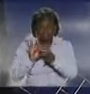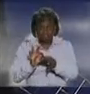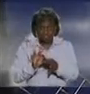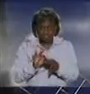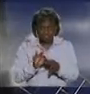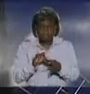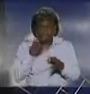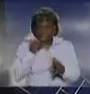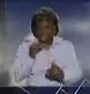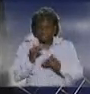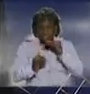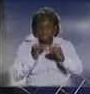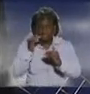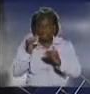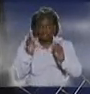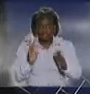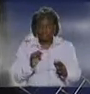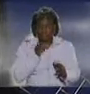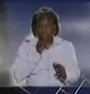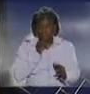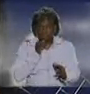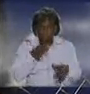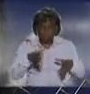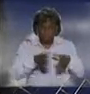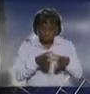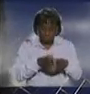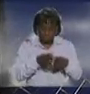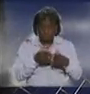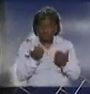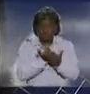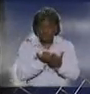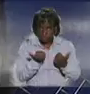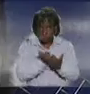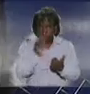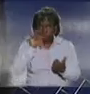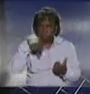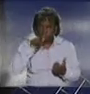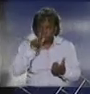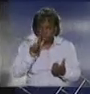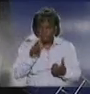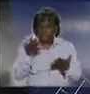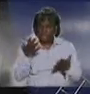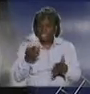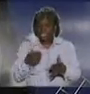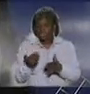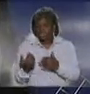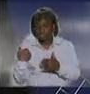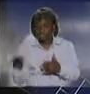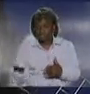harmonia, numa espécie de escala, onde, por exemplo, instituições que apoiam ONGs, que têm interesse em ter